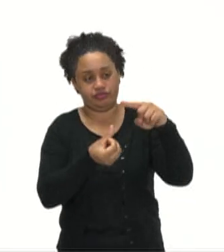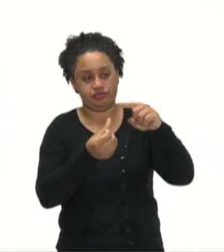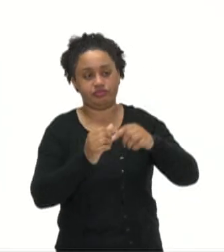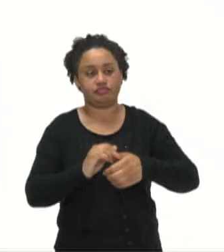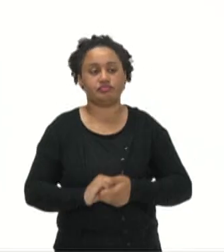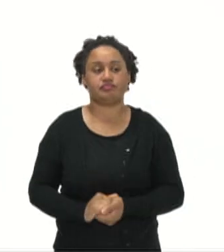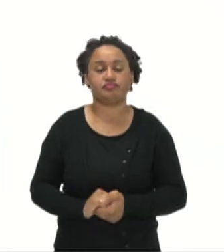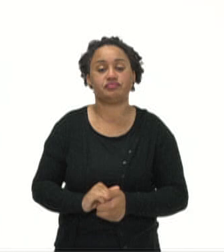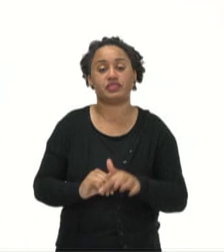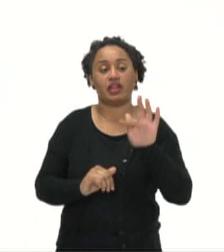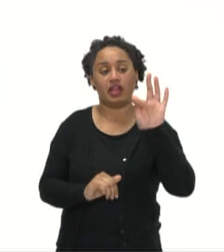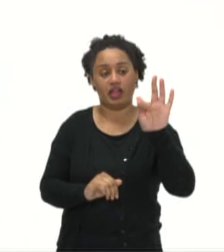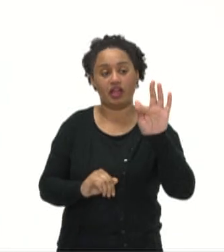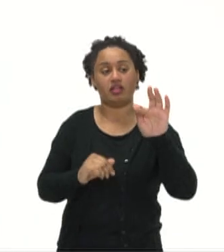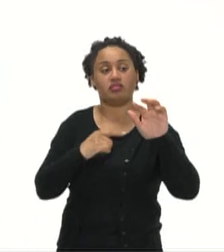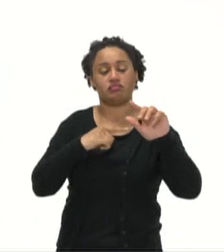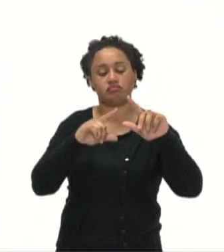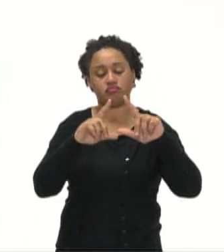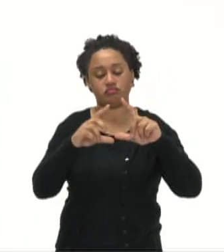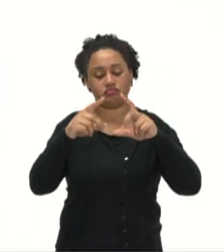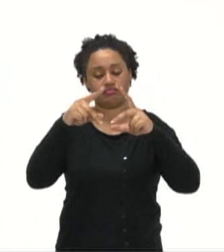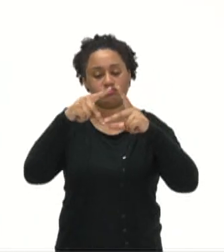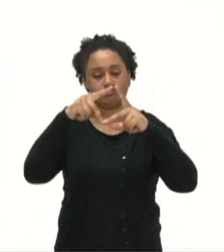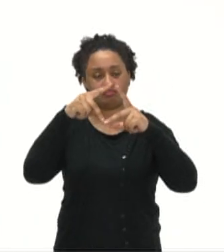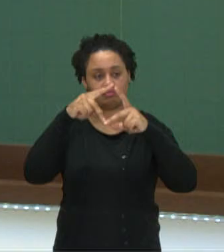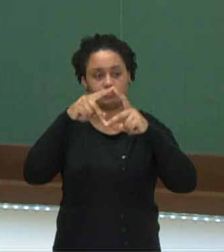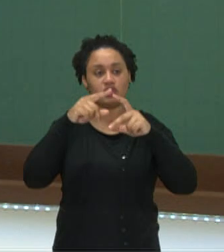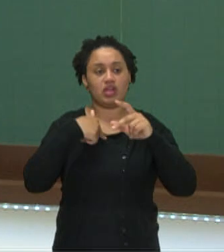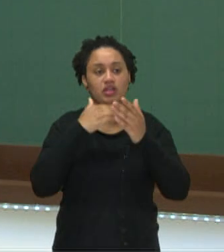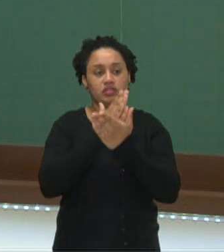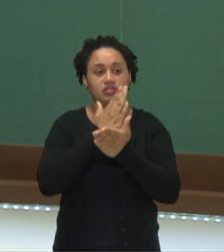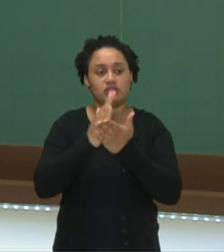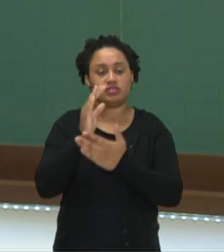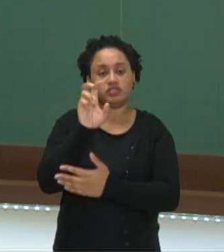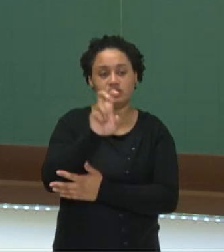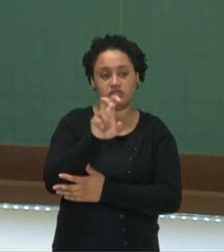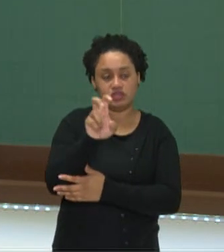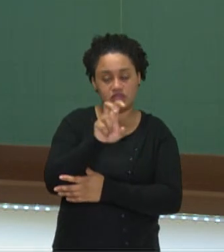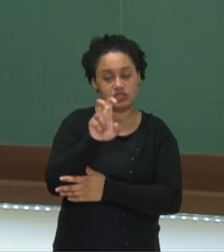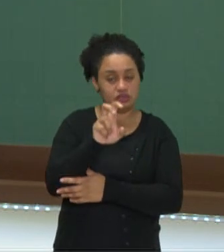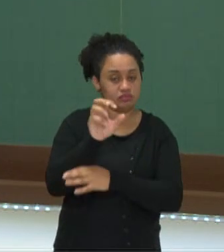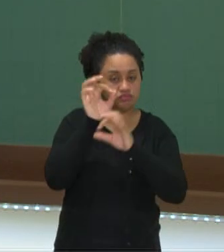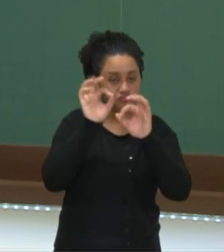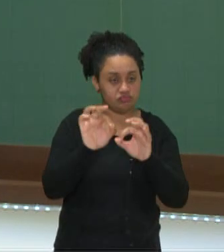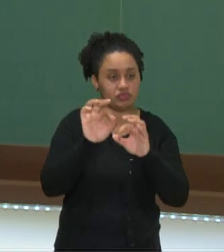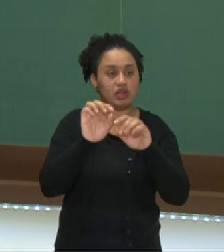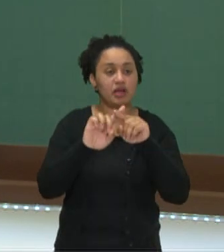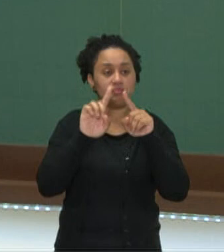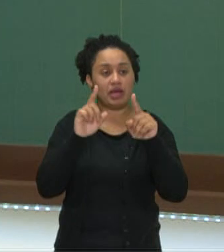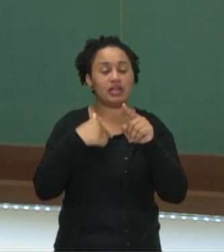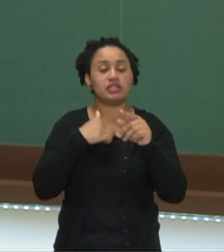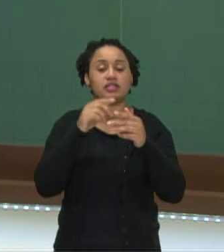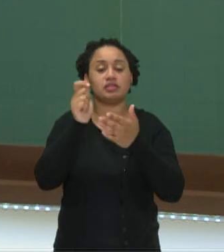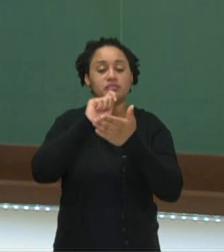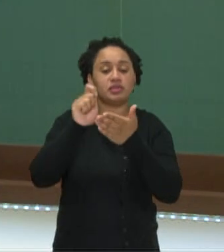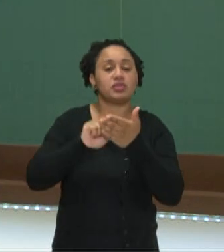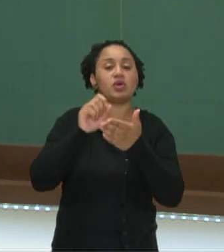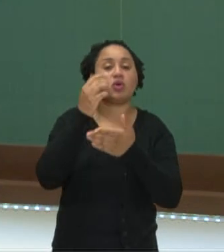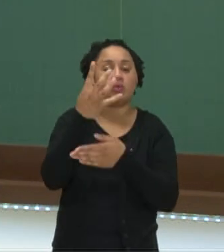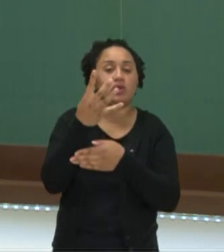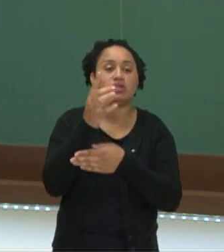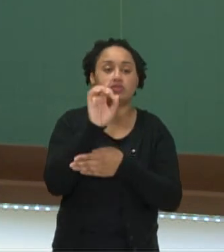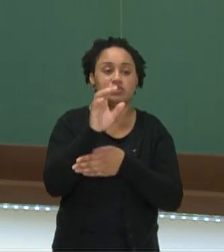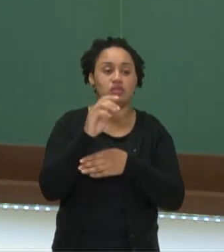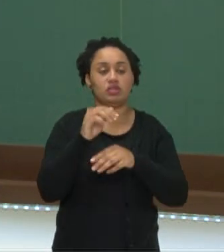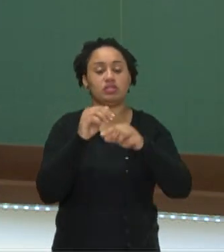6. Na letra F, foi dividida a figura em 5 partes iguais, mas você pintou 4 delas,